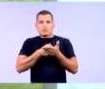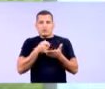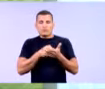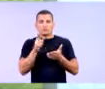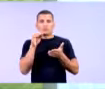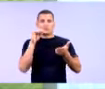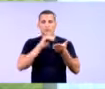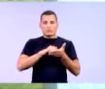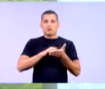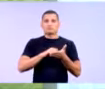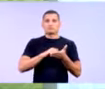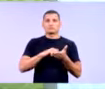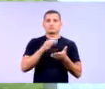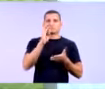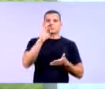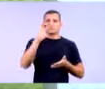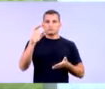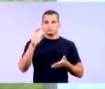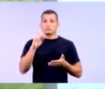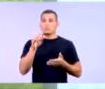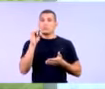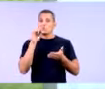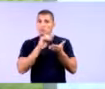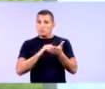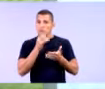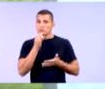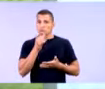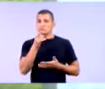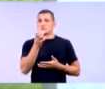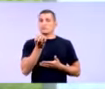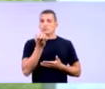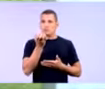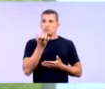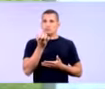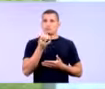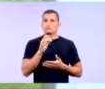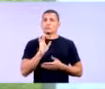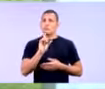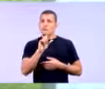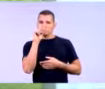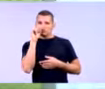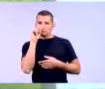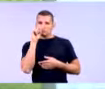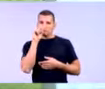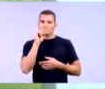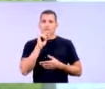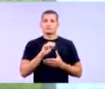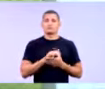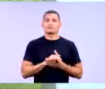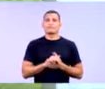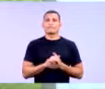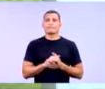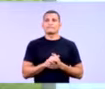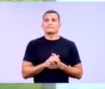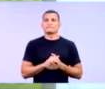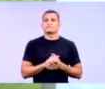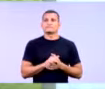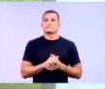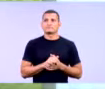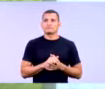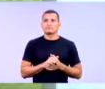monografia. Você vai colocar se você quiser. Como o próprio nome diz, ele é opcional, podendo não ser inserido.